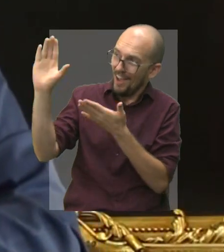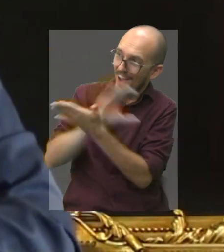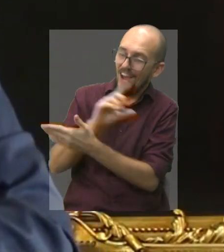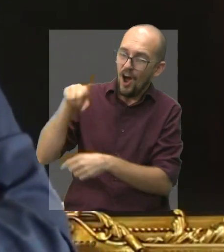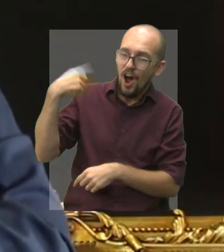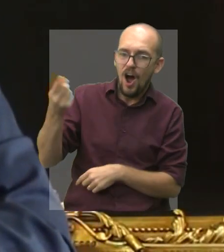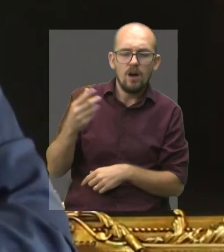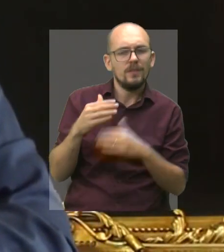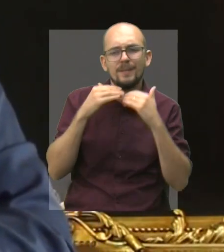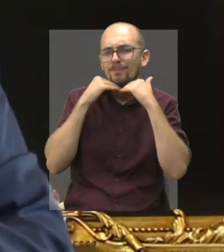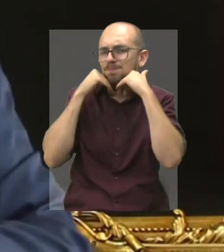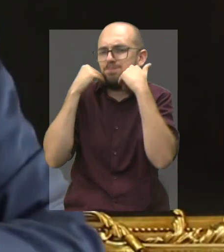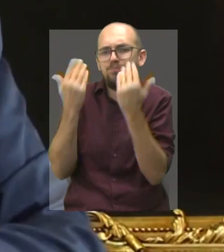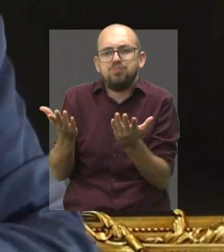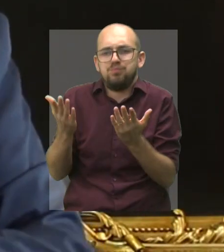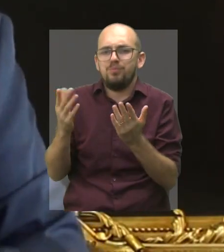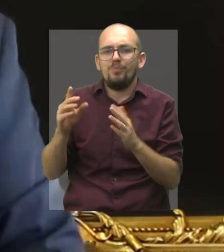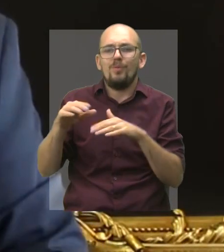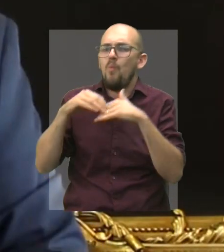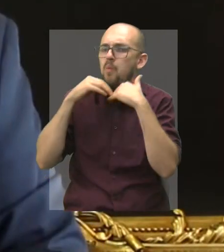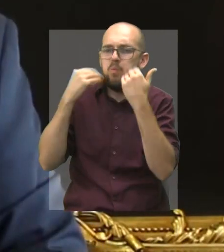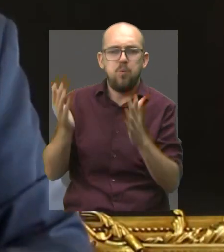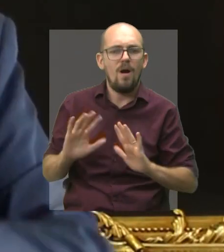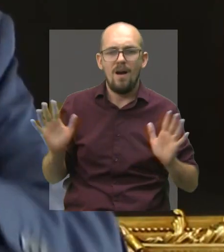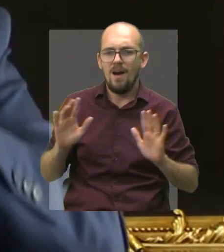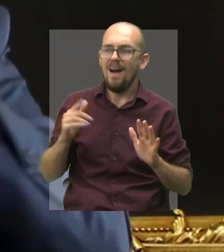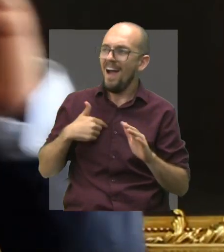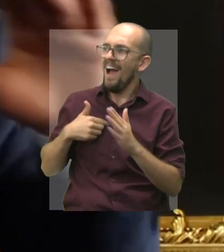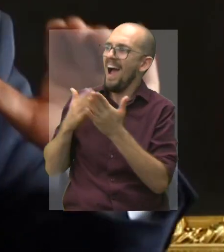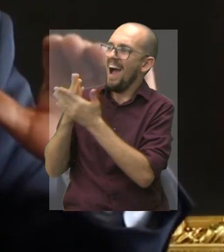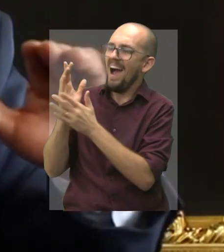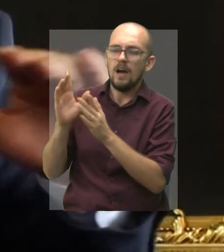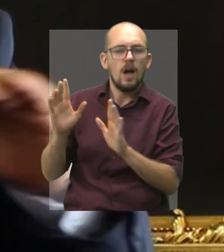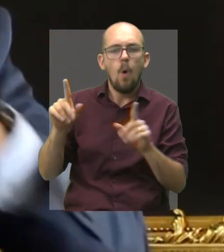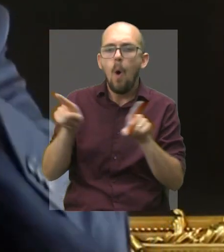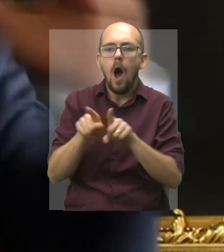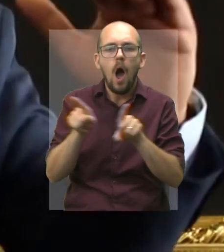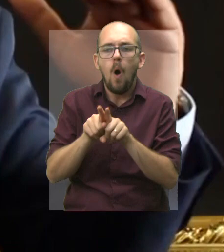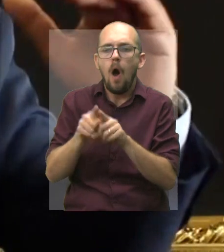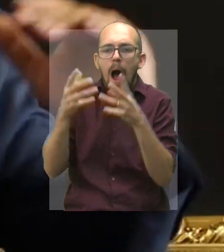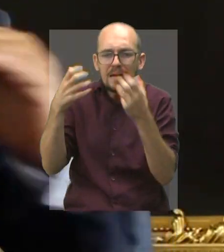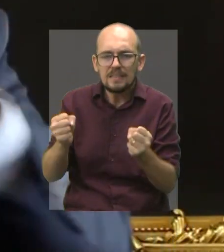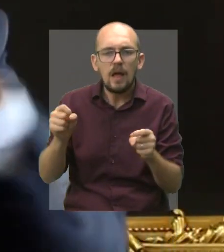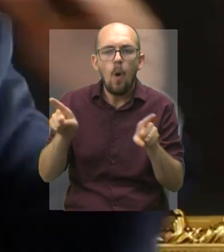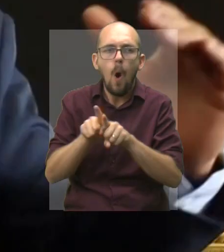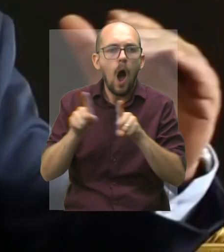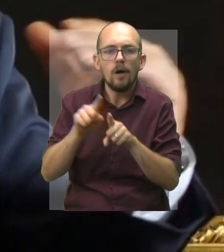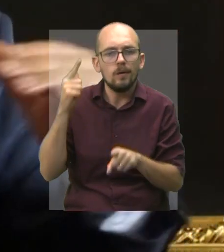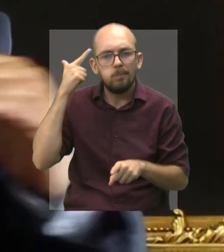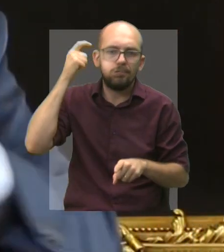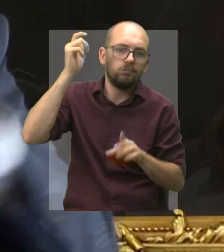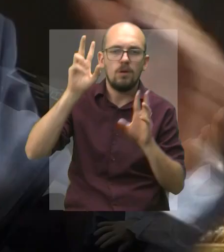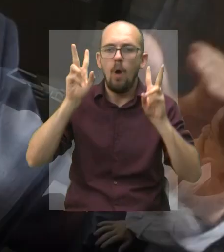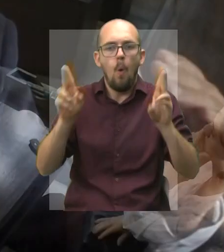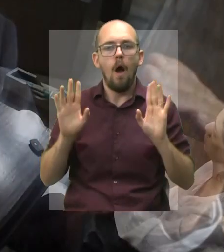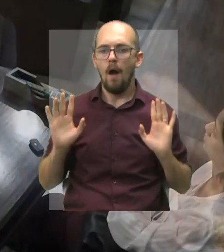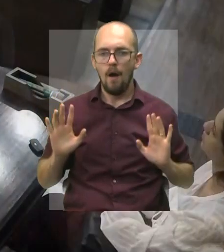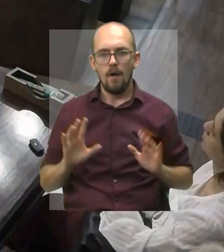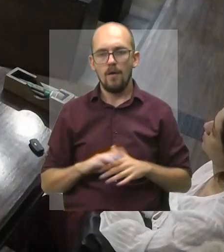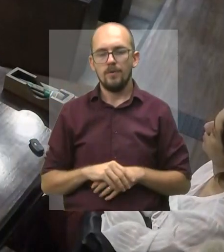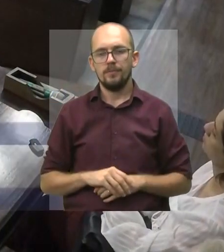algum ajuste aí na dívida do Estado, eu aprovo a reforma. É suicídio político, econômico e